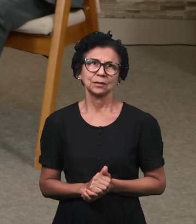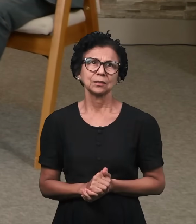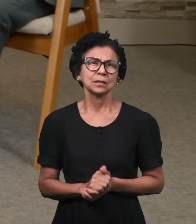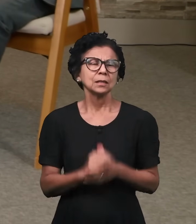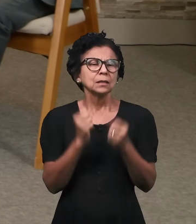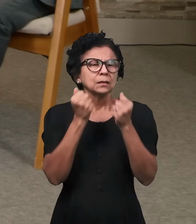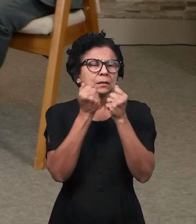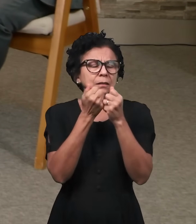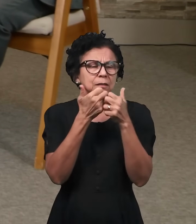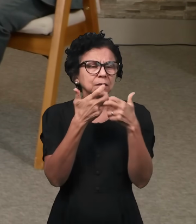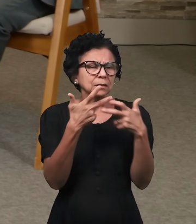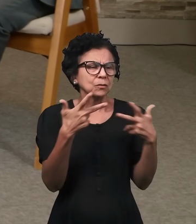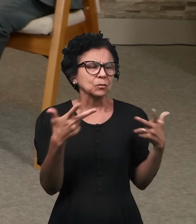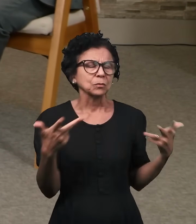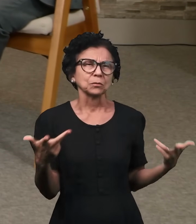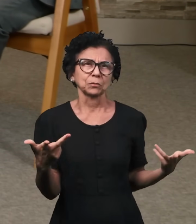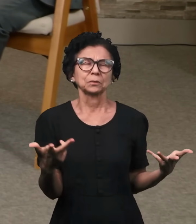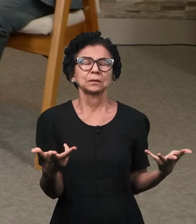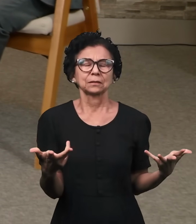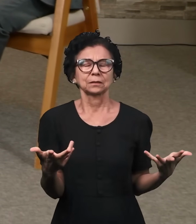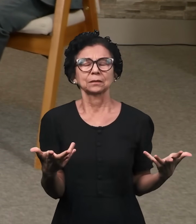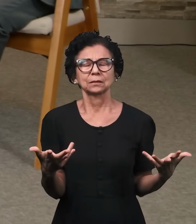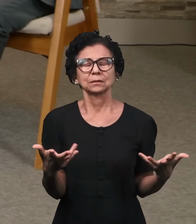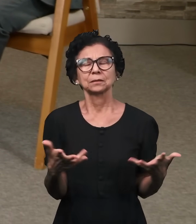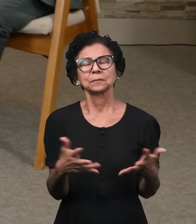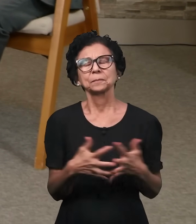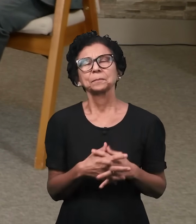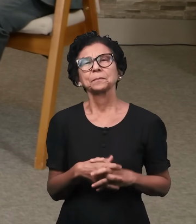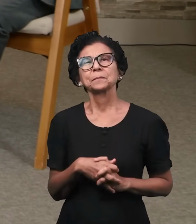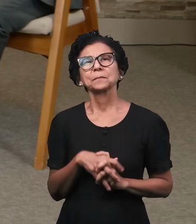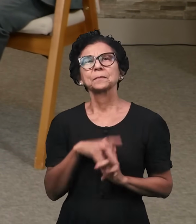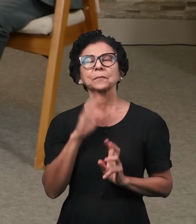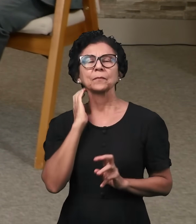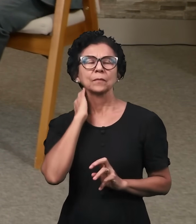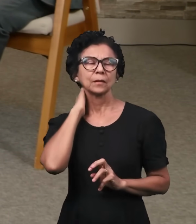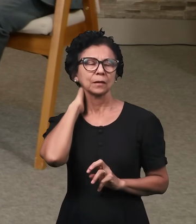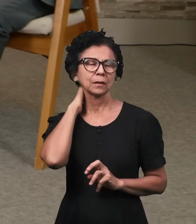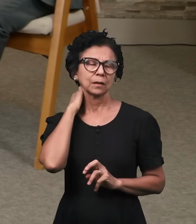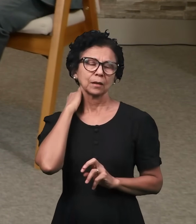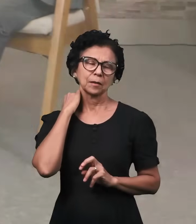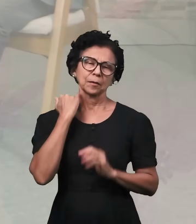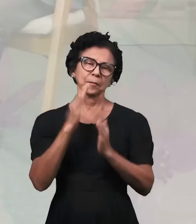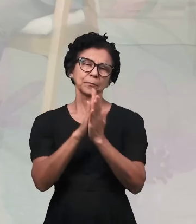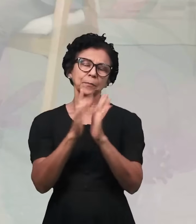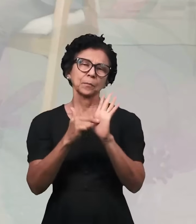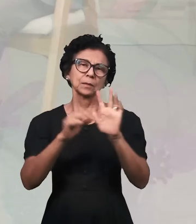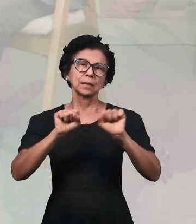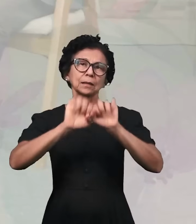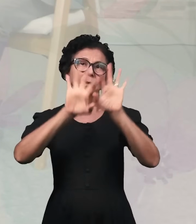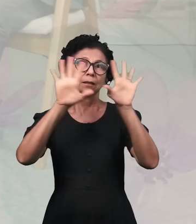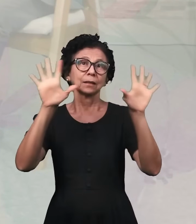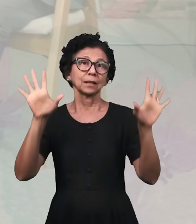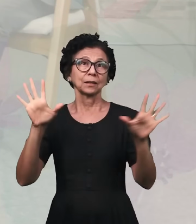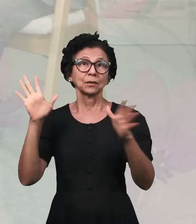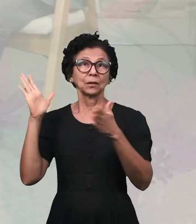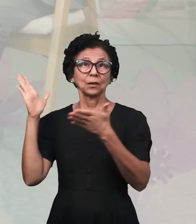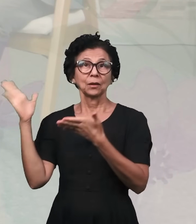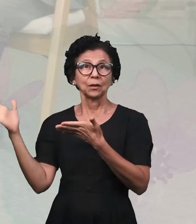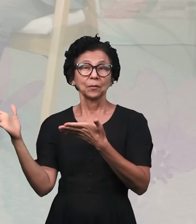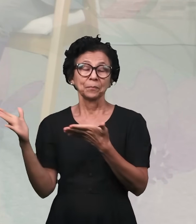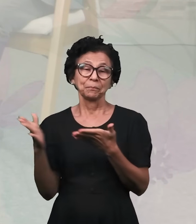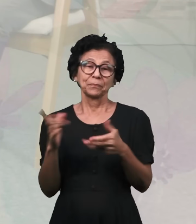coisas. Existe ali uma clareza bíblica que Salomão escreve: há tempo de